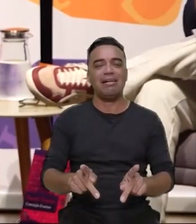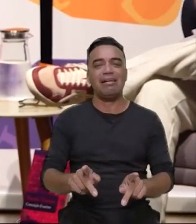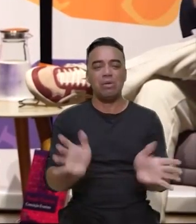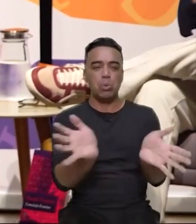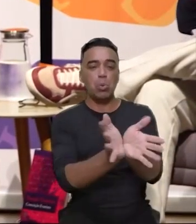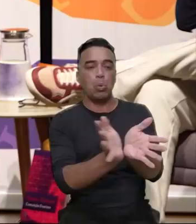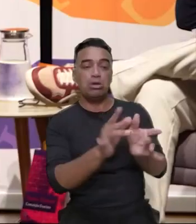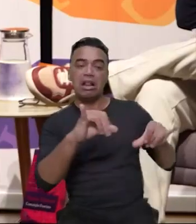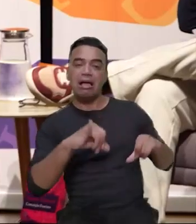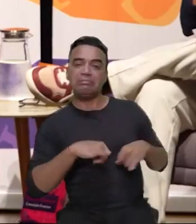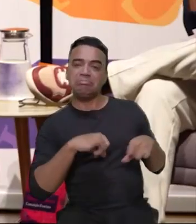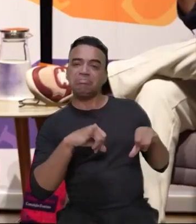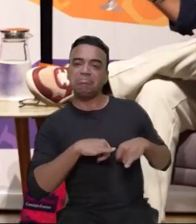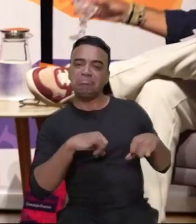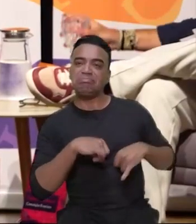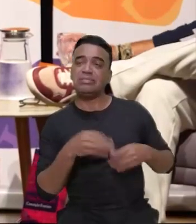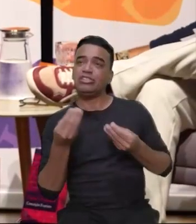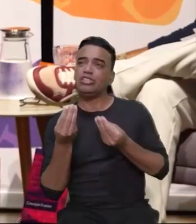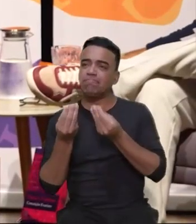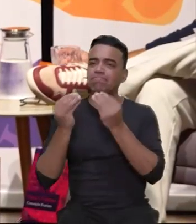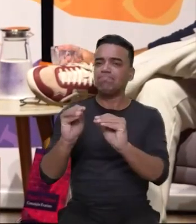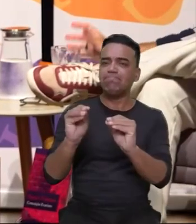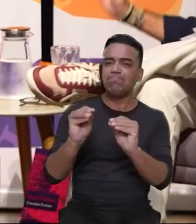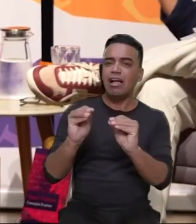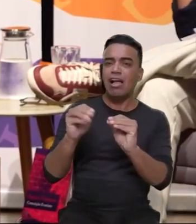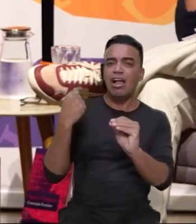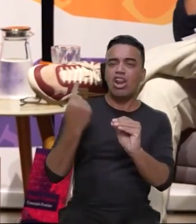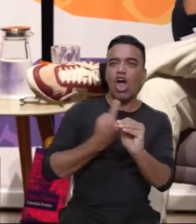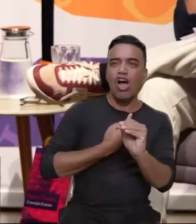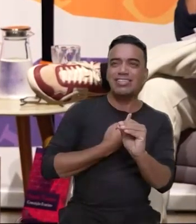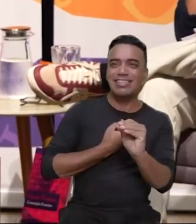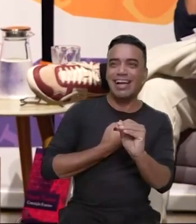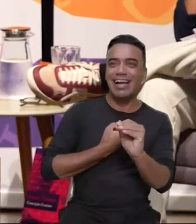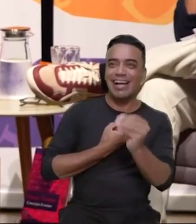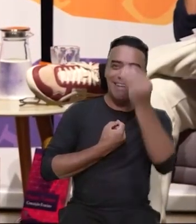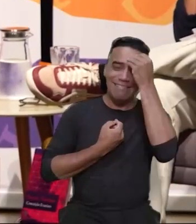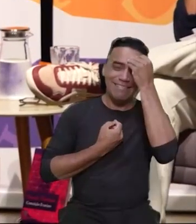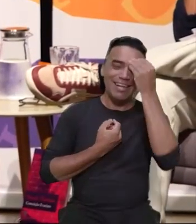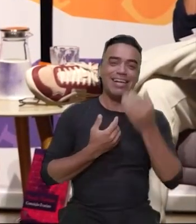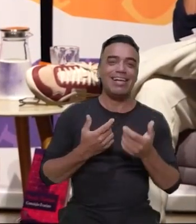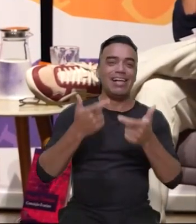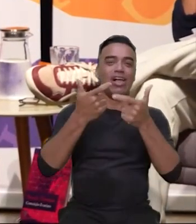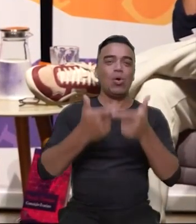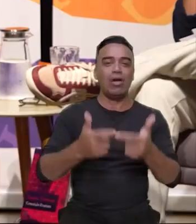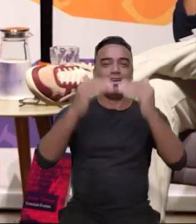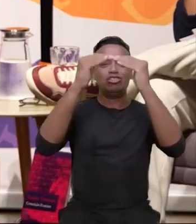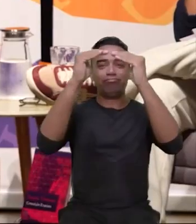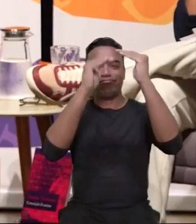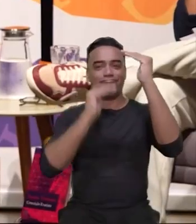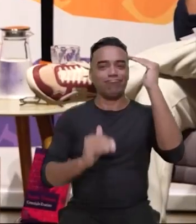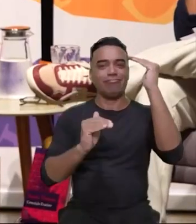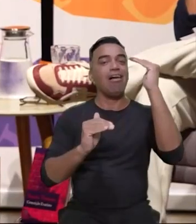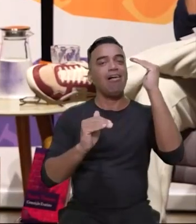sofrendo, de incutir na nossa cabeça que o lugar de subalternidade